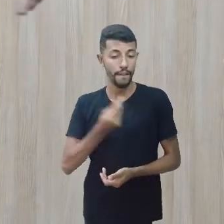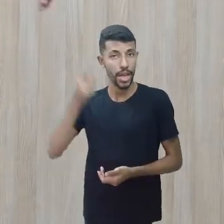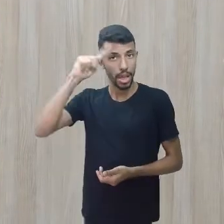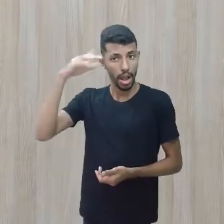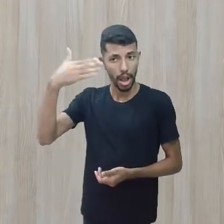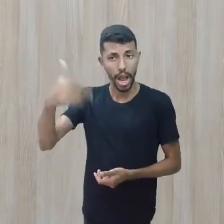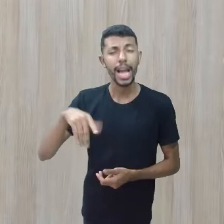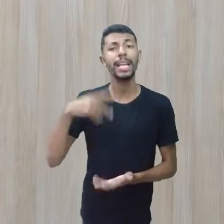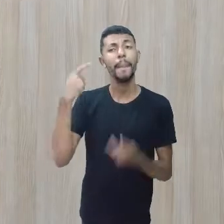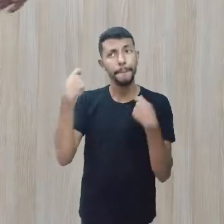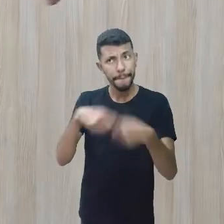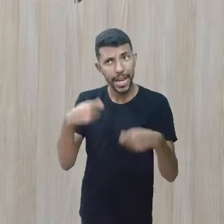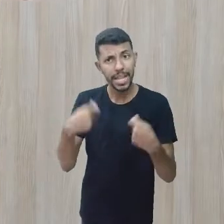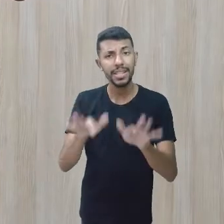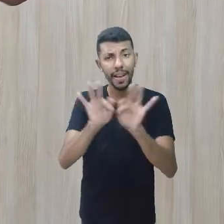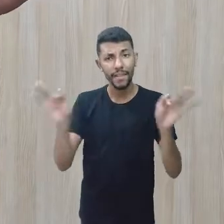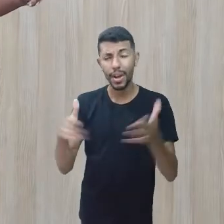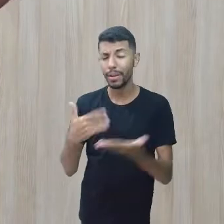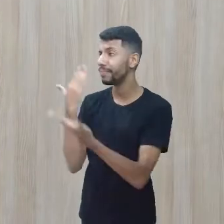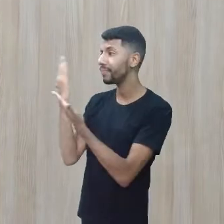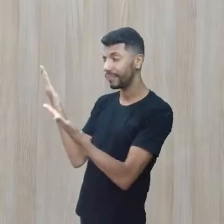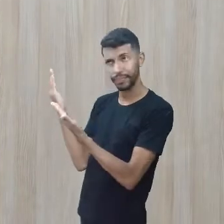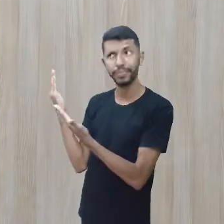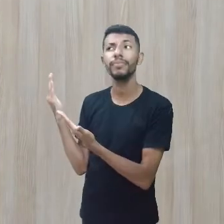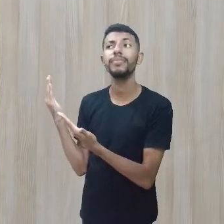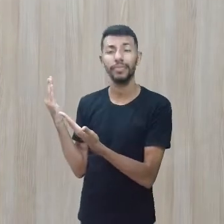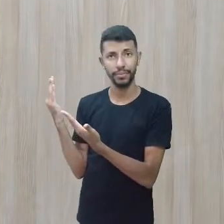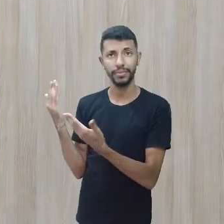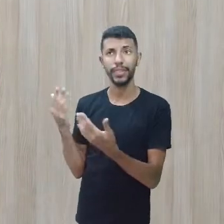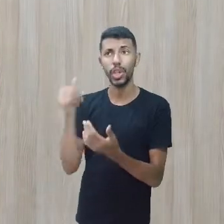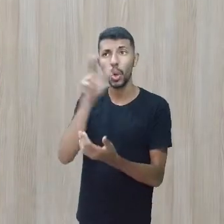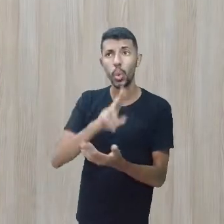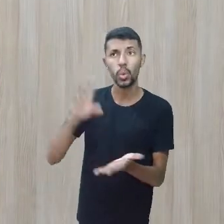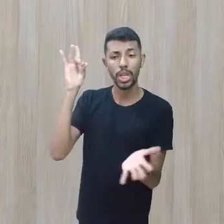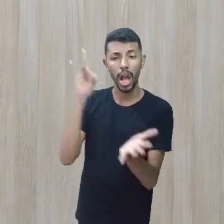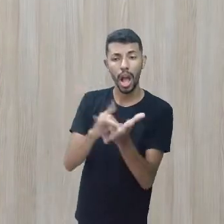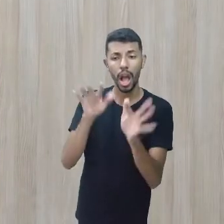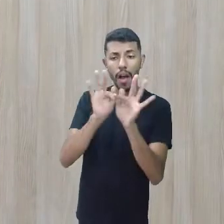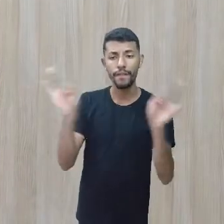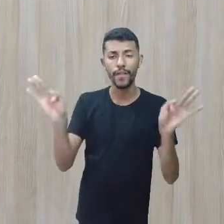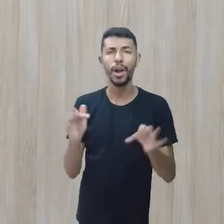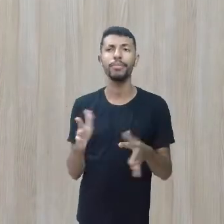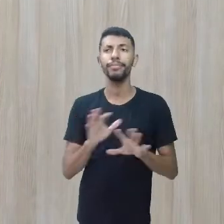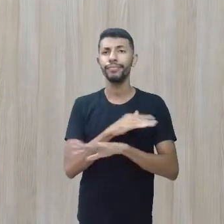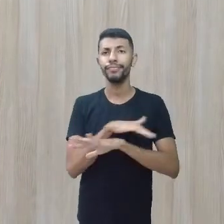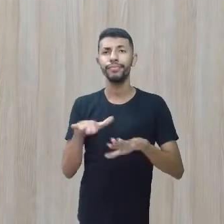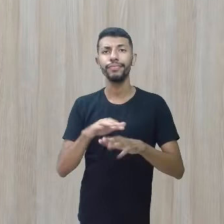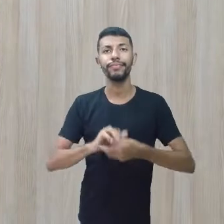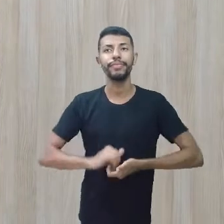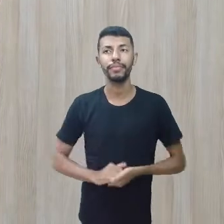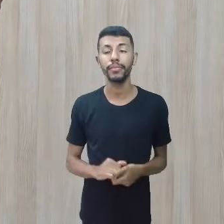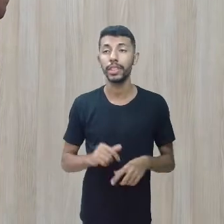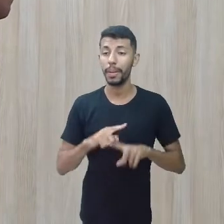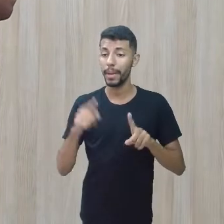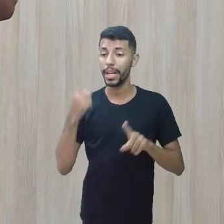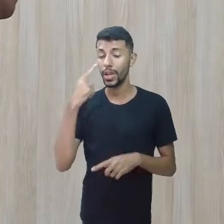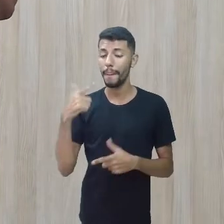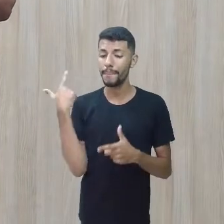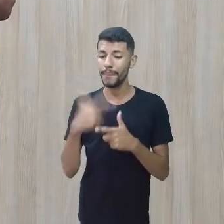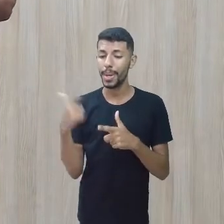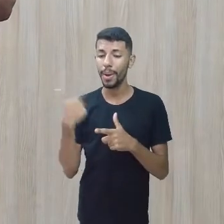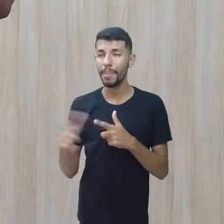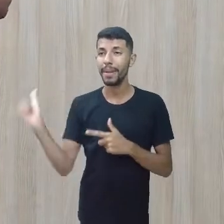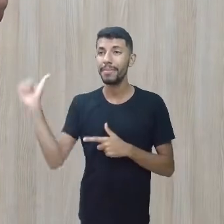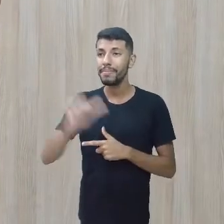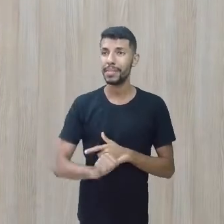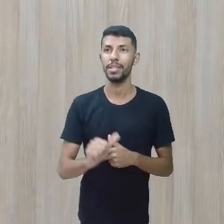um espaço e quero ver a metragem. Eu aplico nas fórmulas de Bhaskara e acabou. Sabe qual é o maior problema do estudante